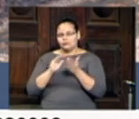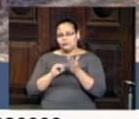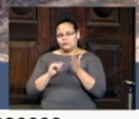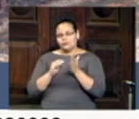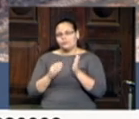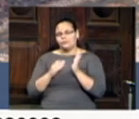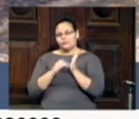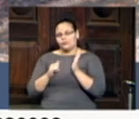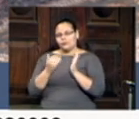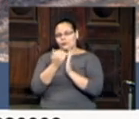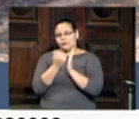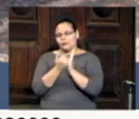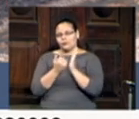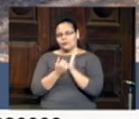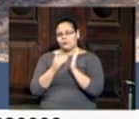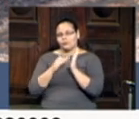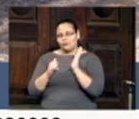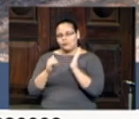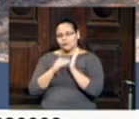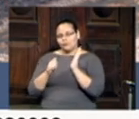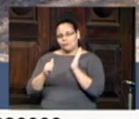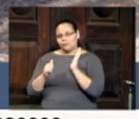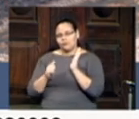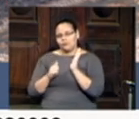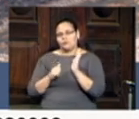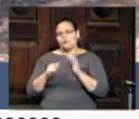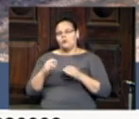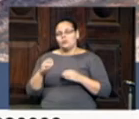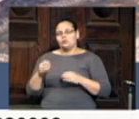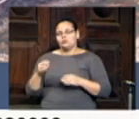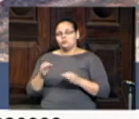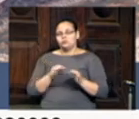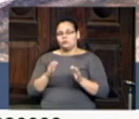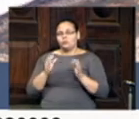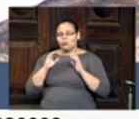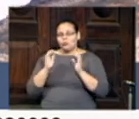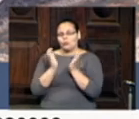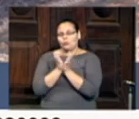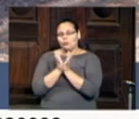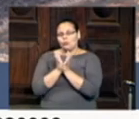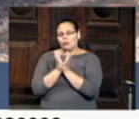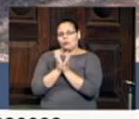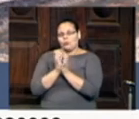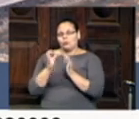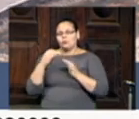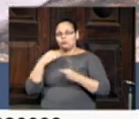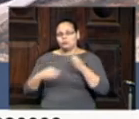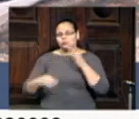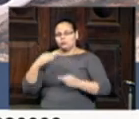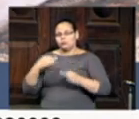pauta de autoria da Comissão de Indicações Legislativas. Eu queria explicar o porquê.